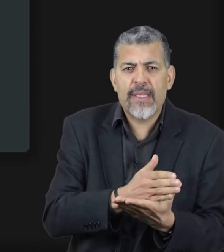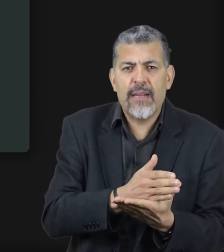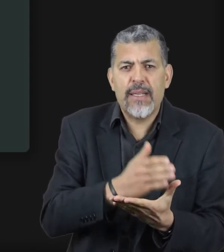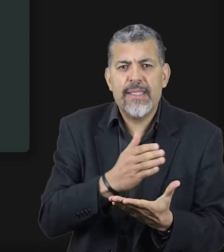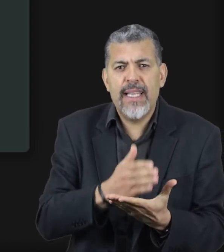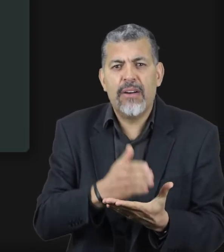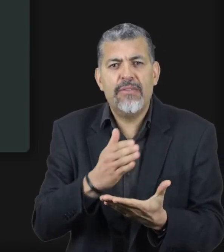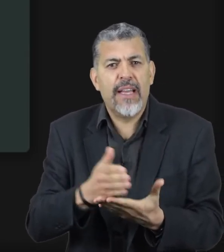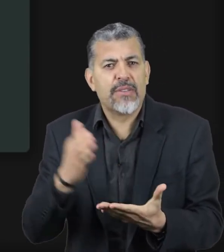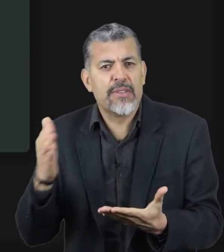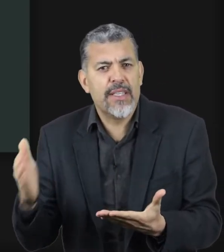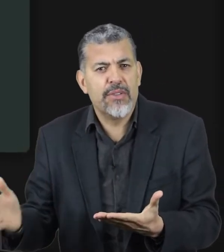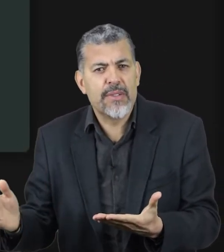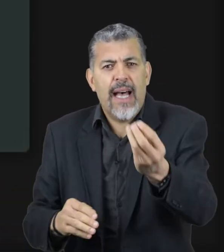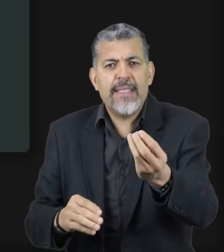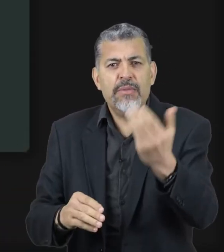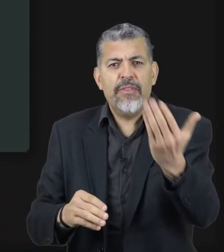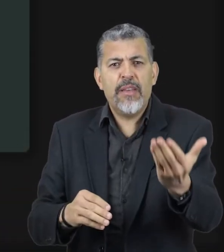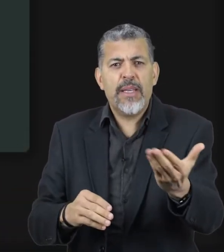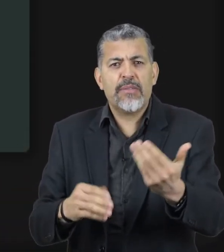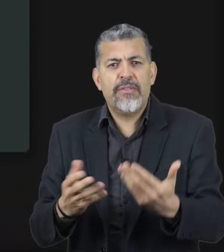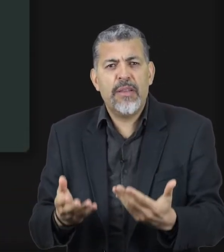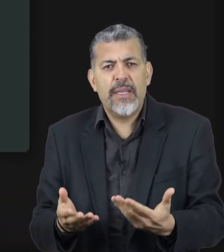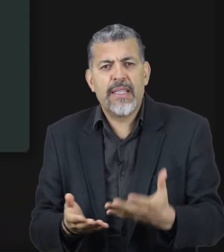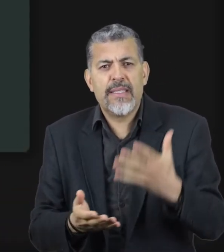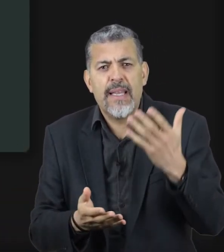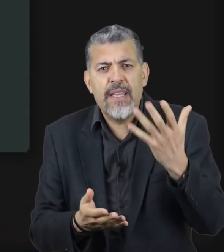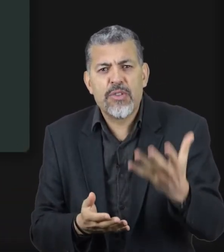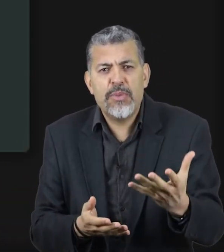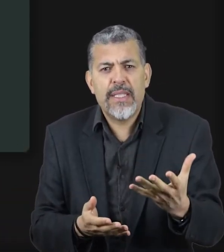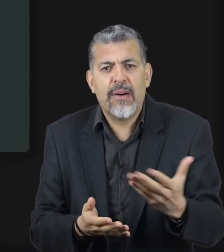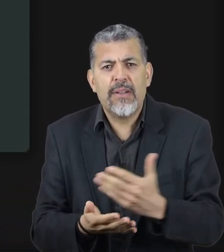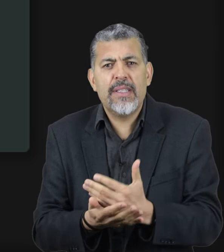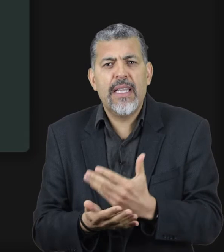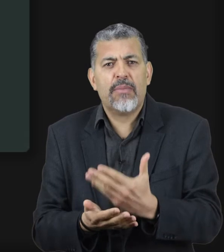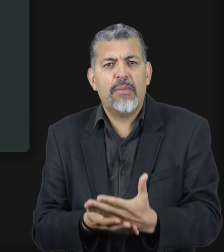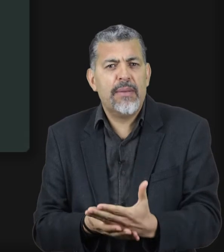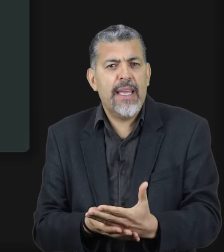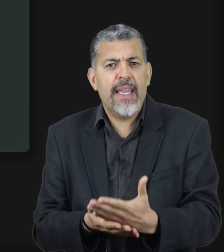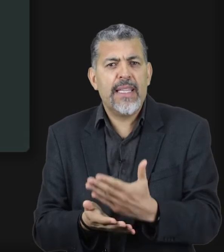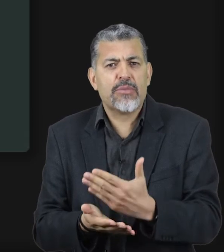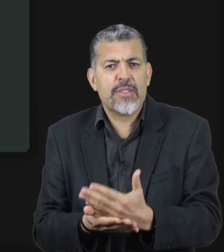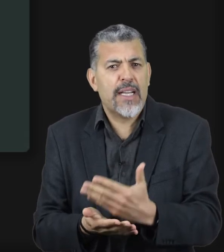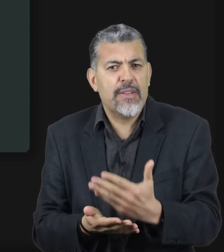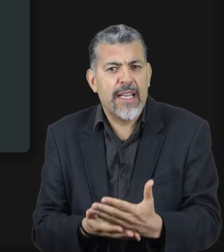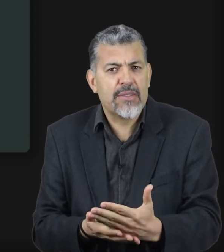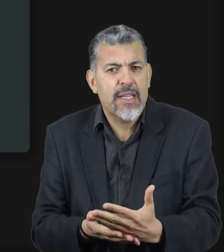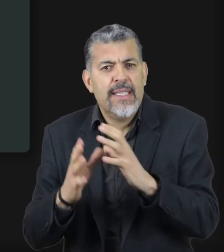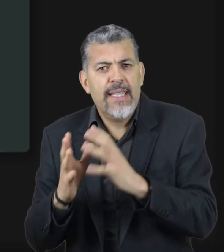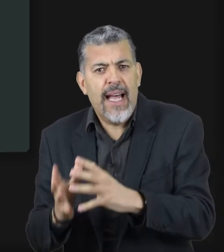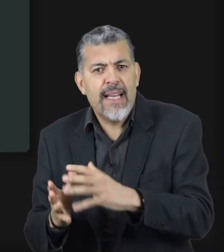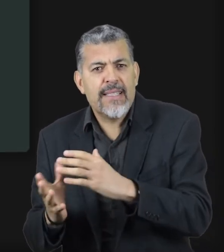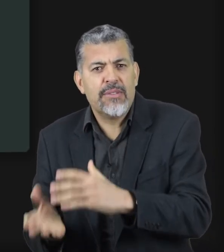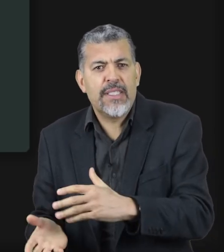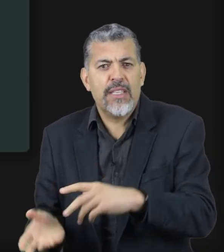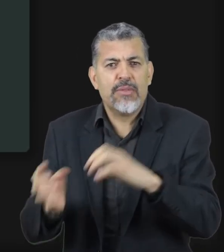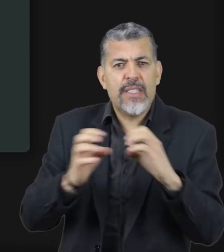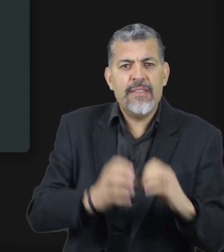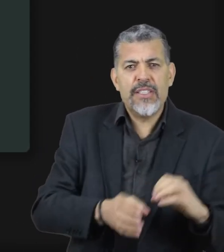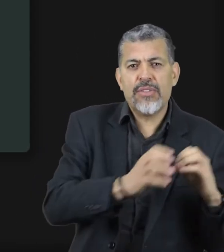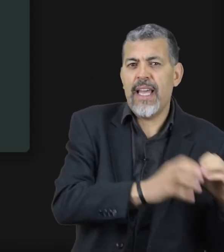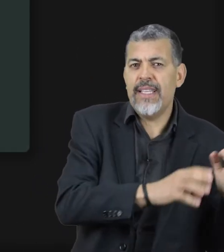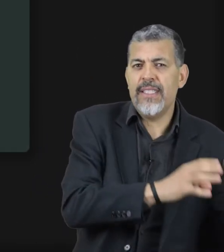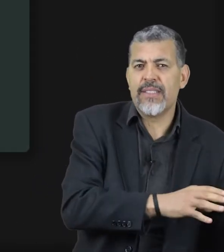podem portar material infecto contagioso. Assim, um enfermeiro ou enfermeiras em um hospital não teria problema em demonstrar o nexo, na razão de